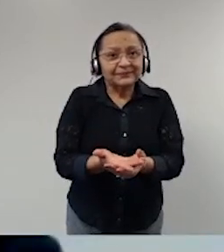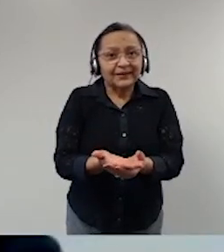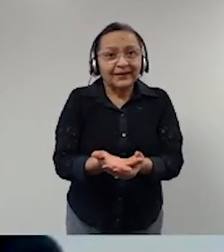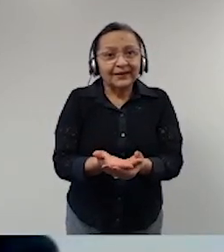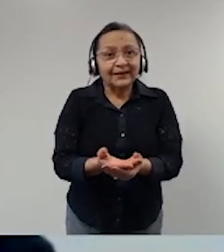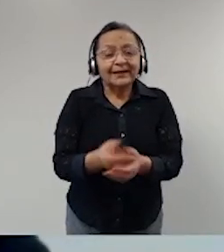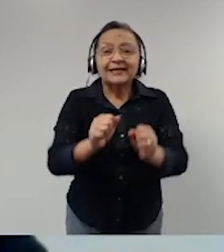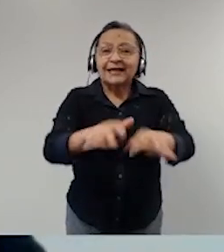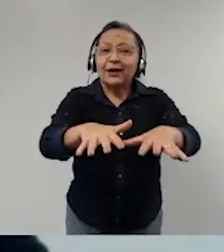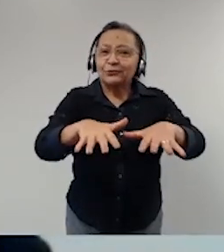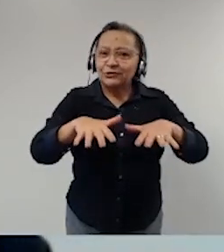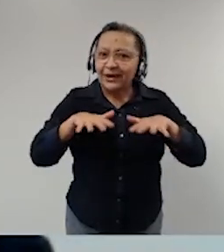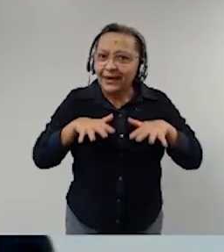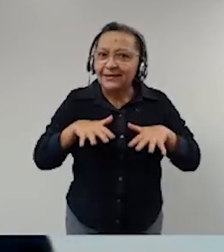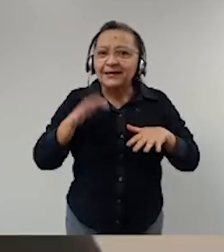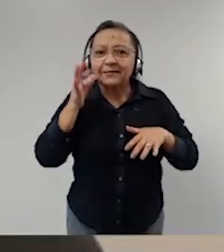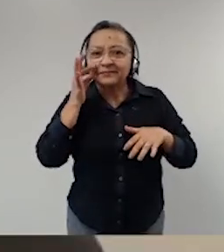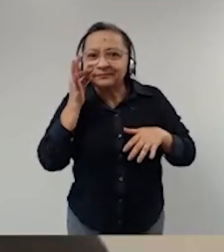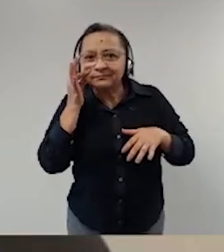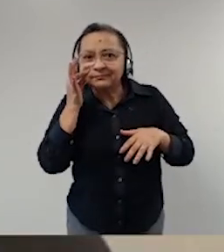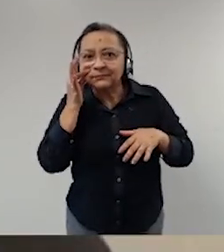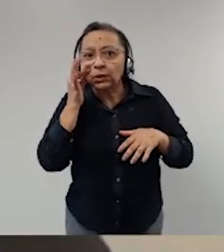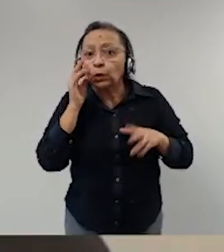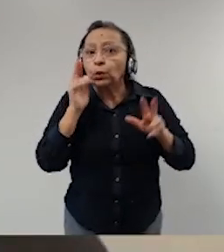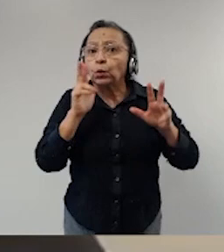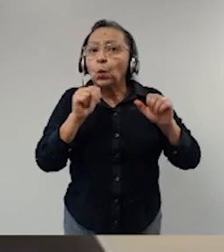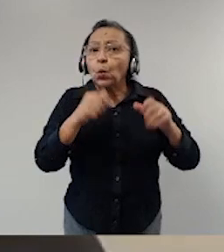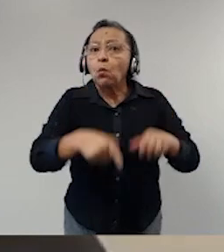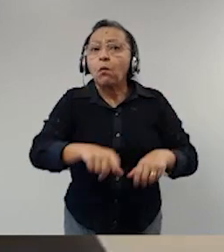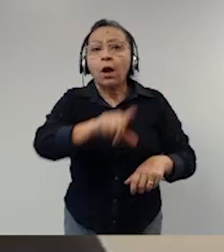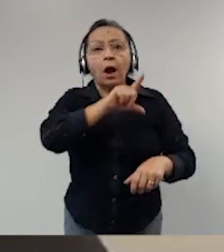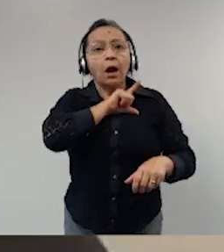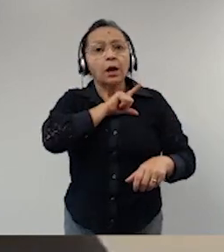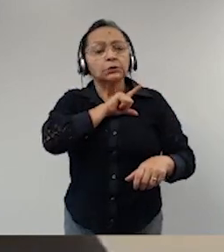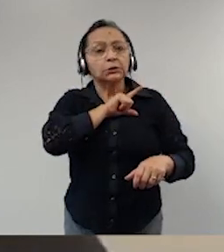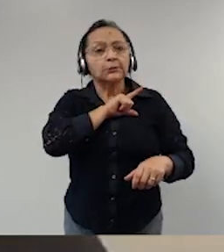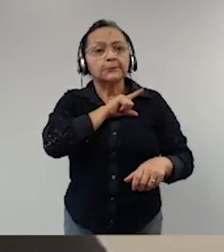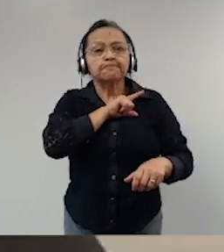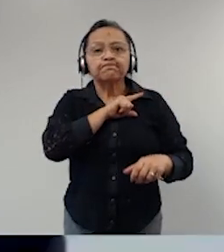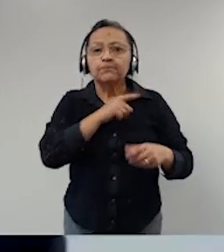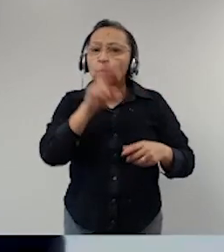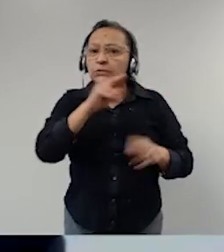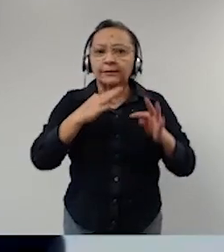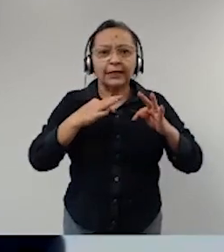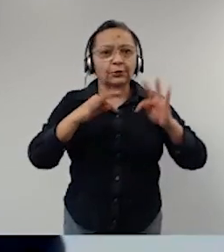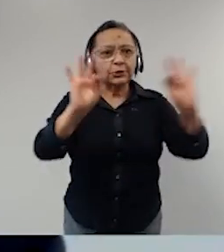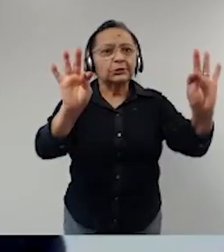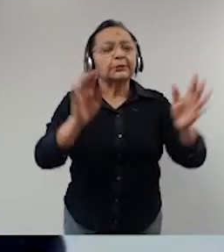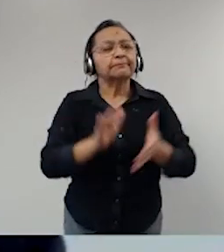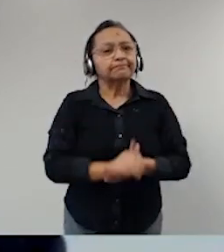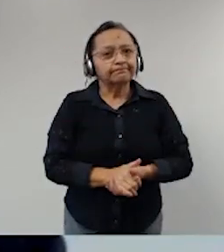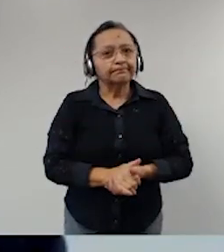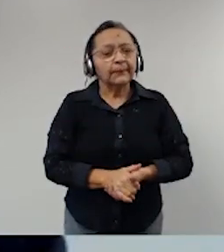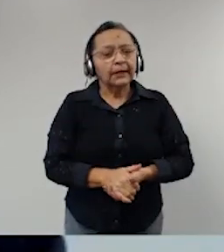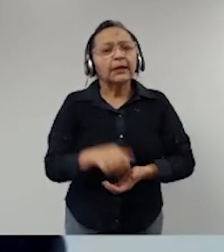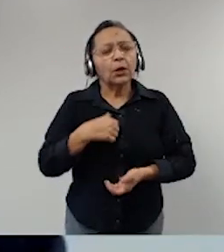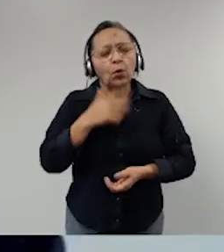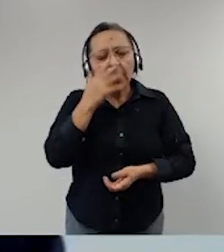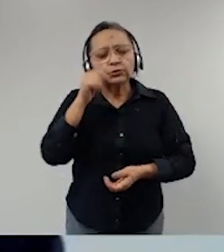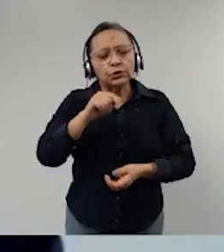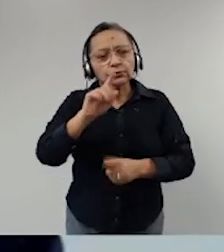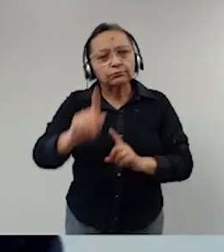das audiências, os atos presenciais, nunca tinha sido possível usar a tecnologia. E acho que isso são grandes, grandes